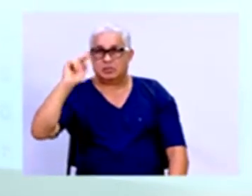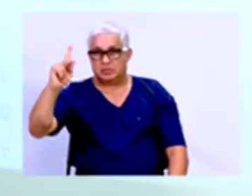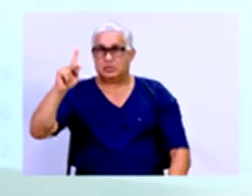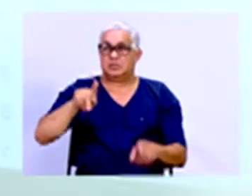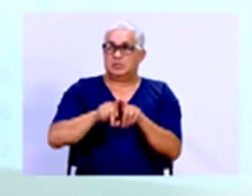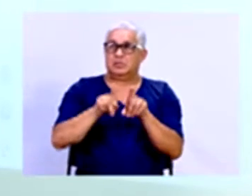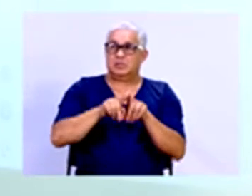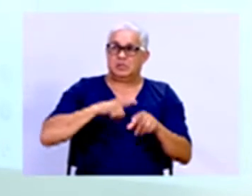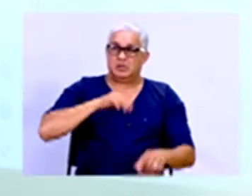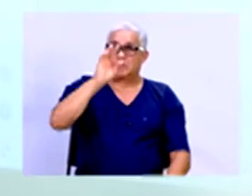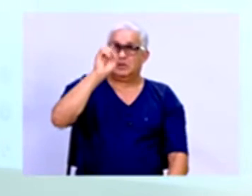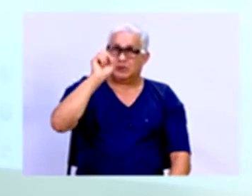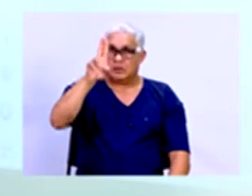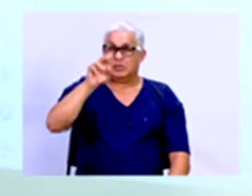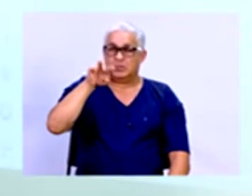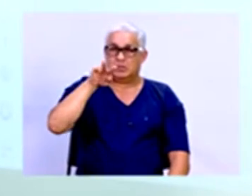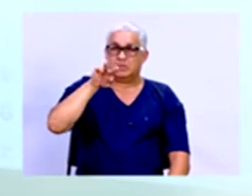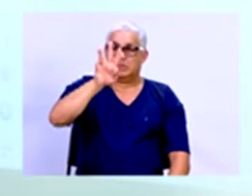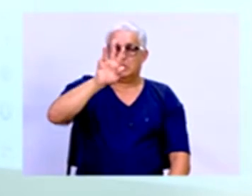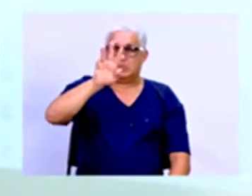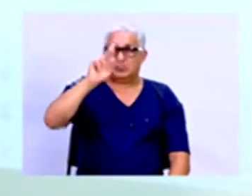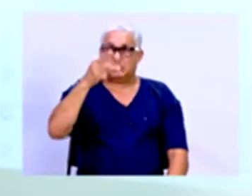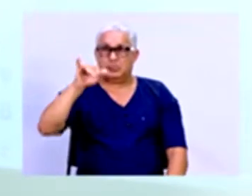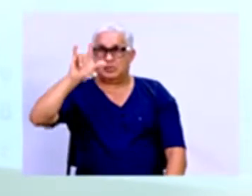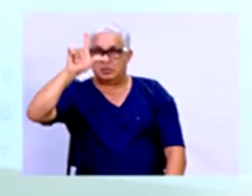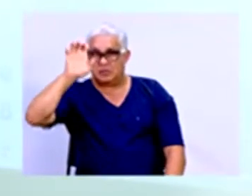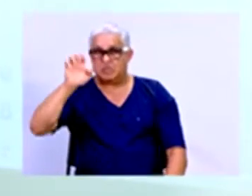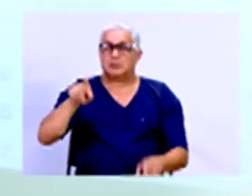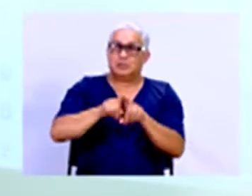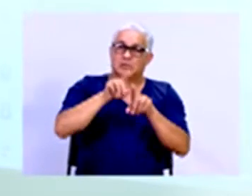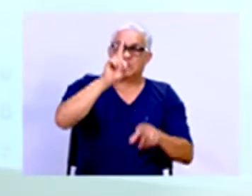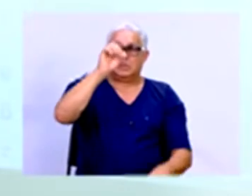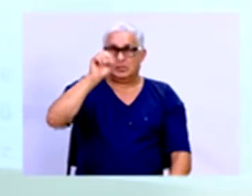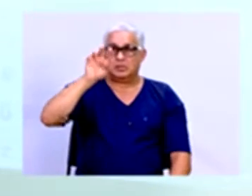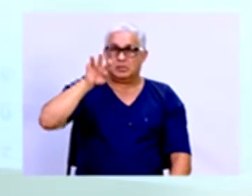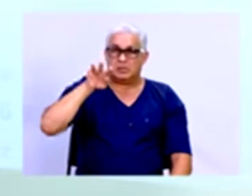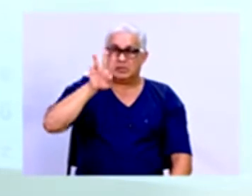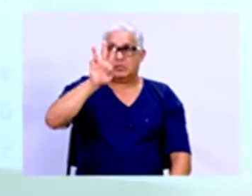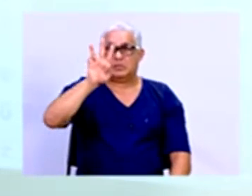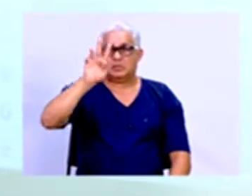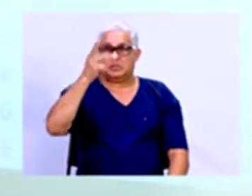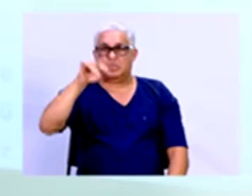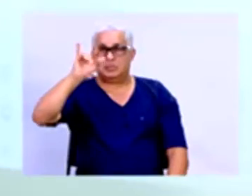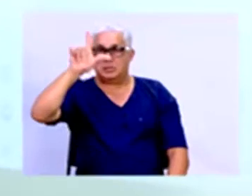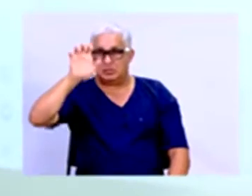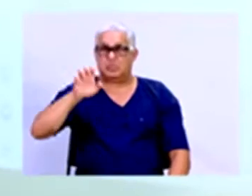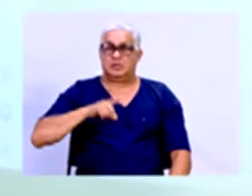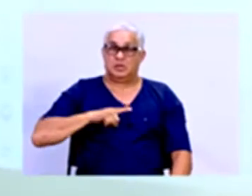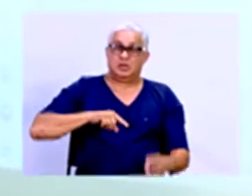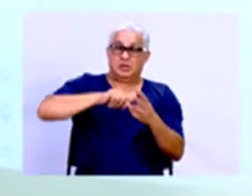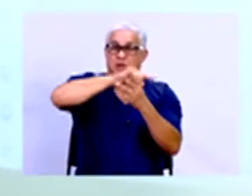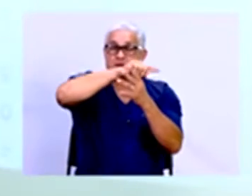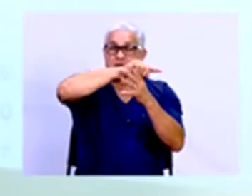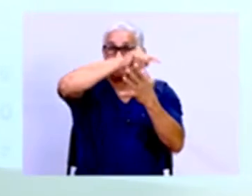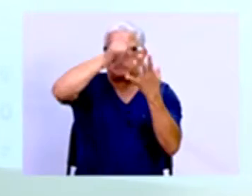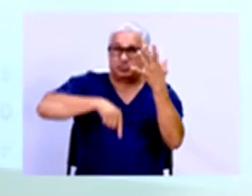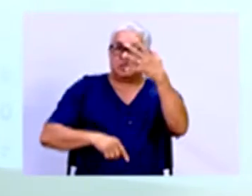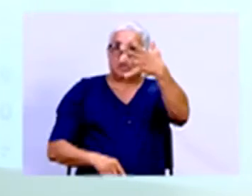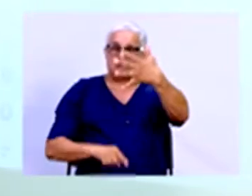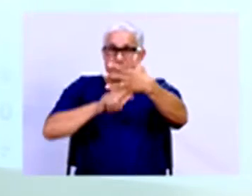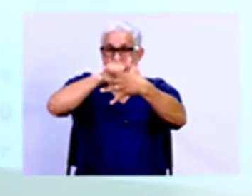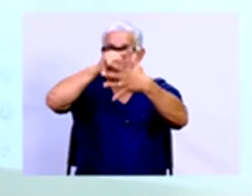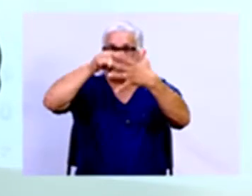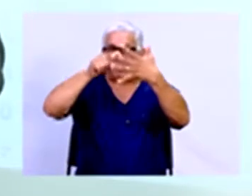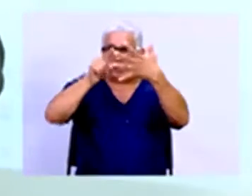for, o while e o do while para fazer repetição de comando. Então, nós temos esses 5 comandos que são padrões para a gente aprender questão